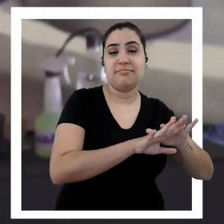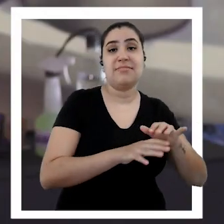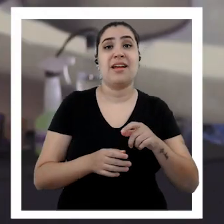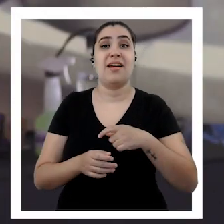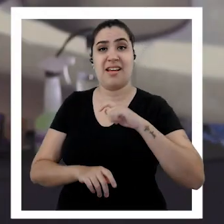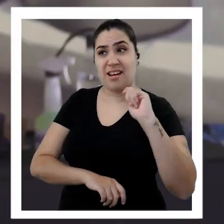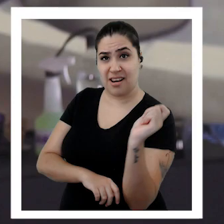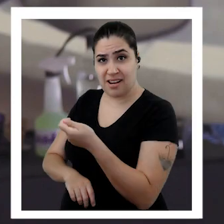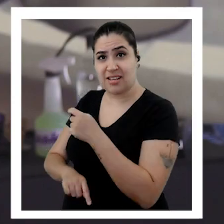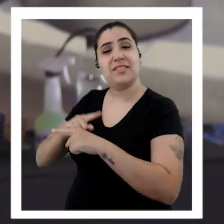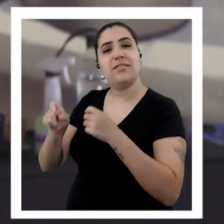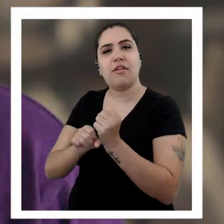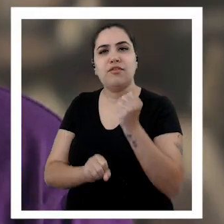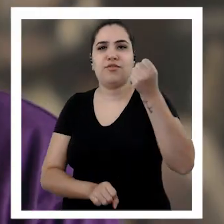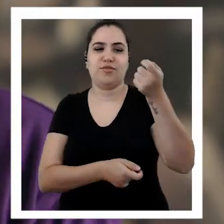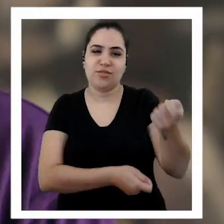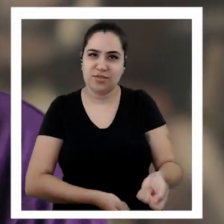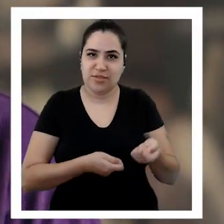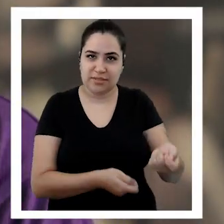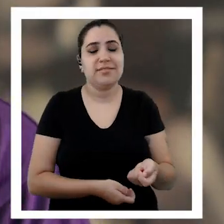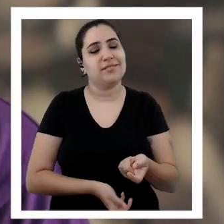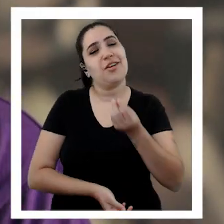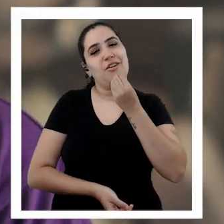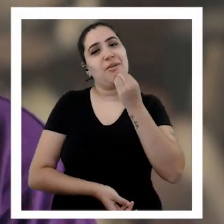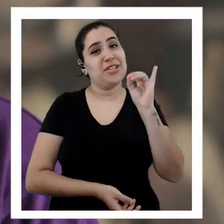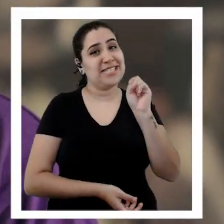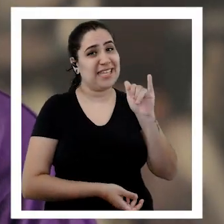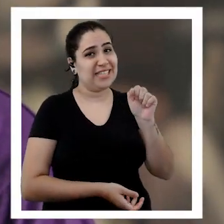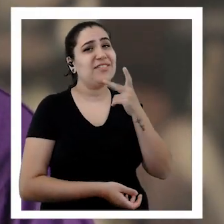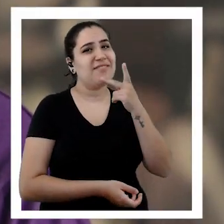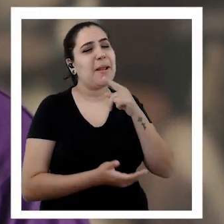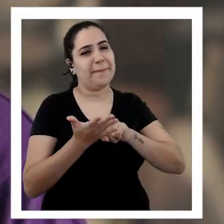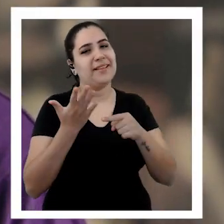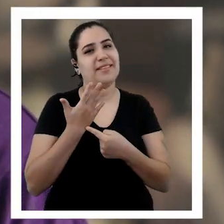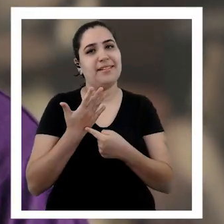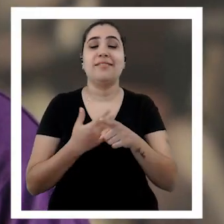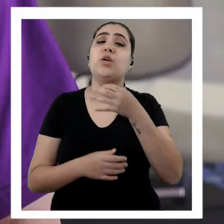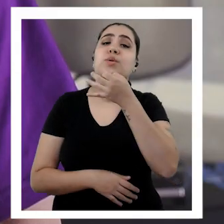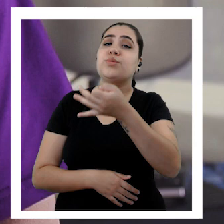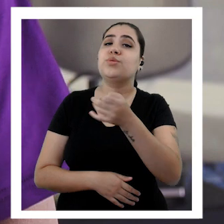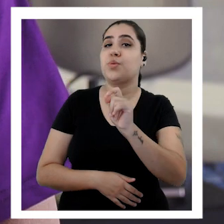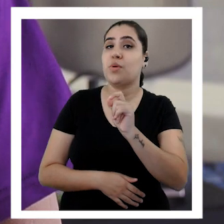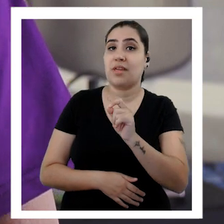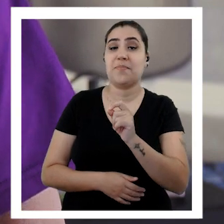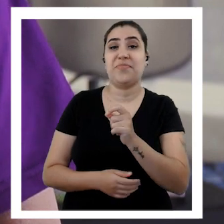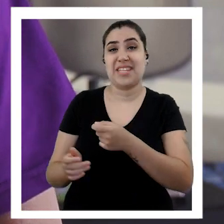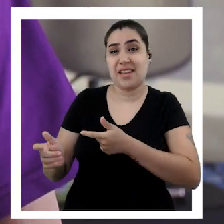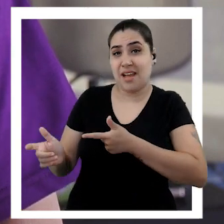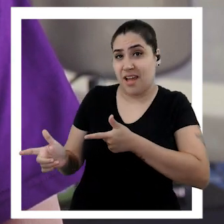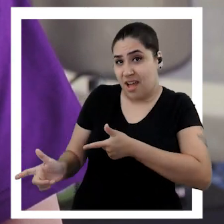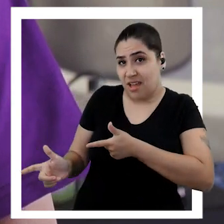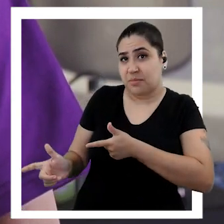suas lanças, foices. É claro, o Isaías estava fazendo uma metáfora, né? Ele sugere que